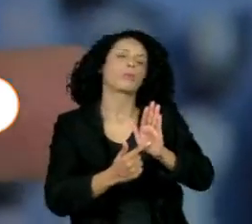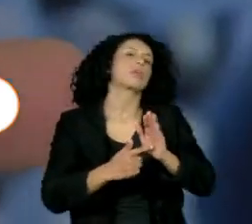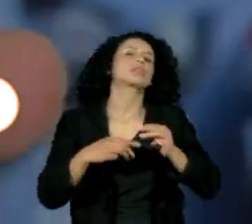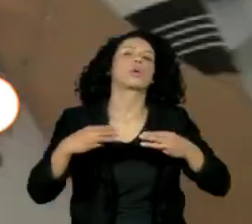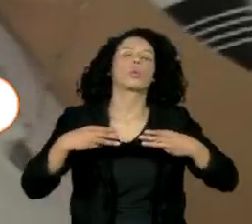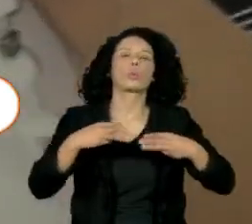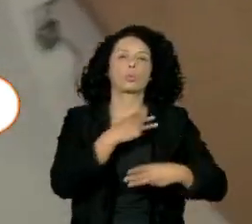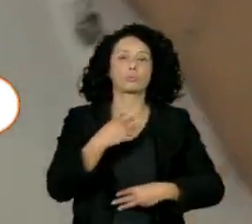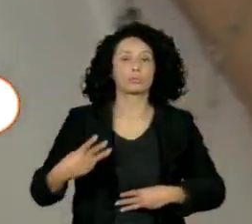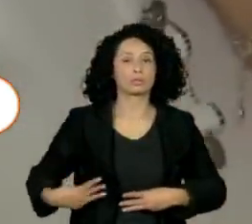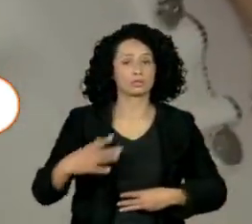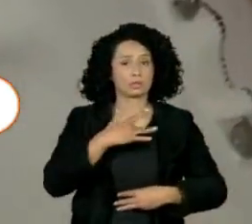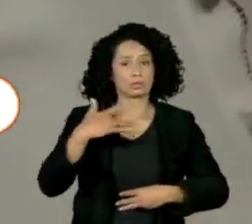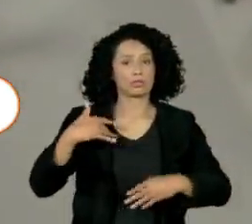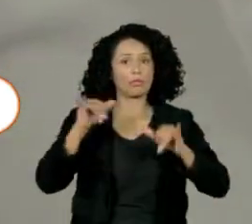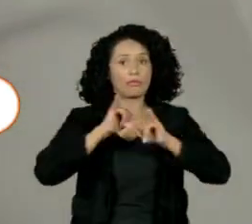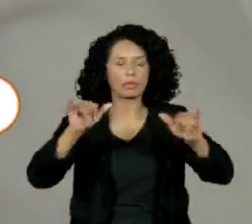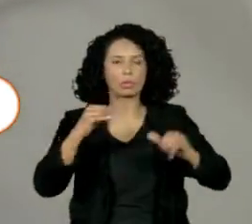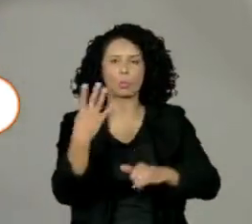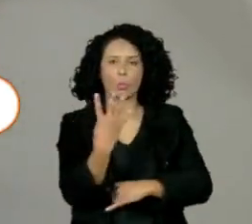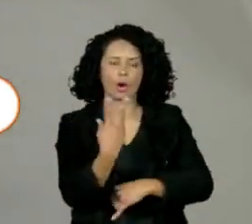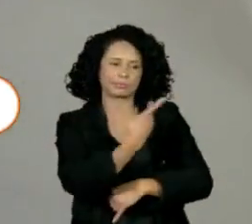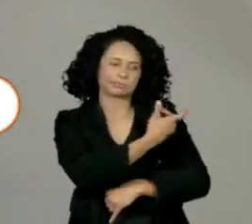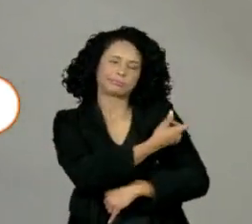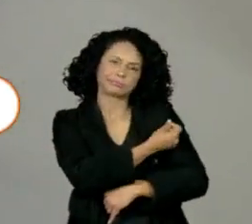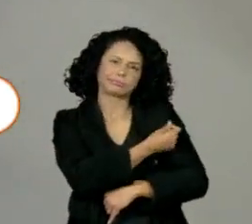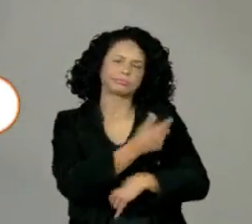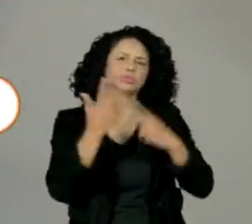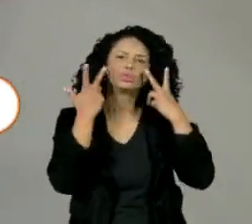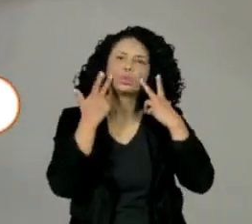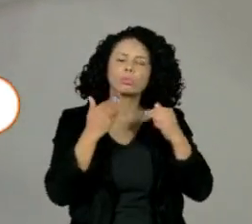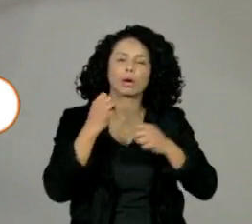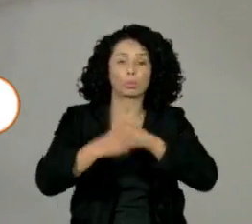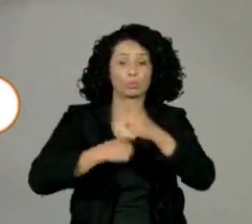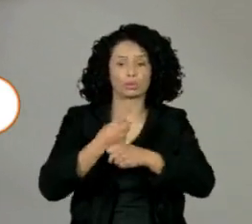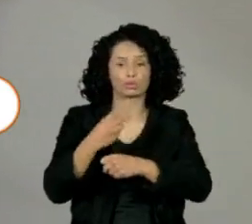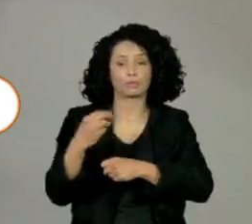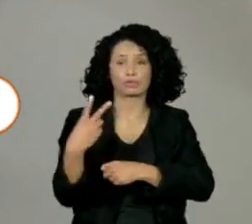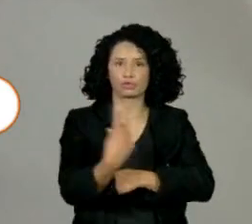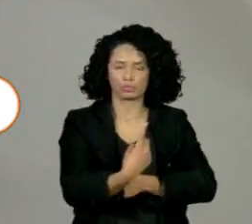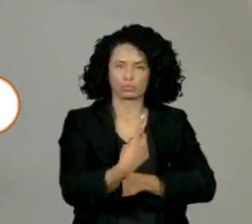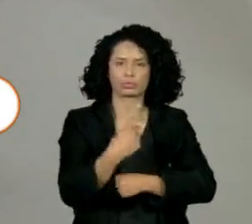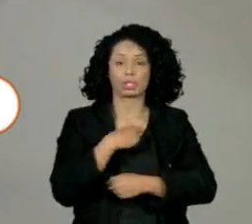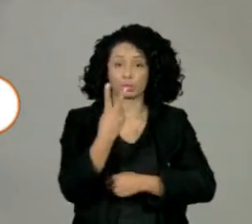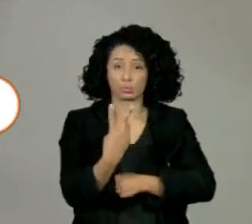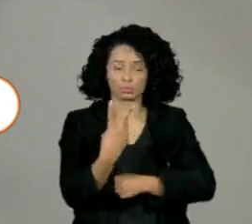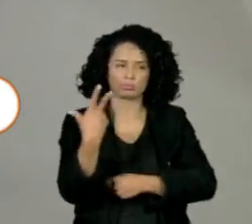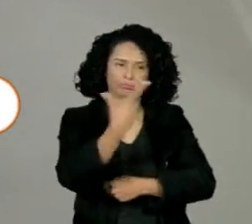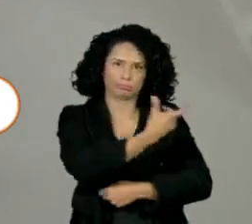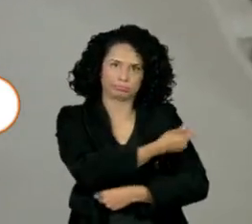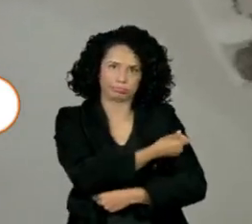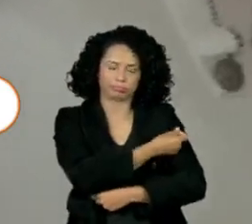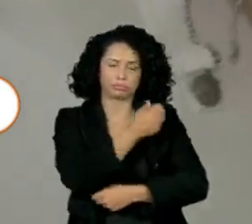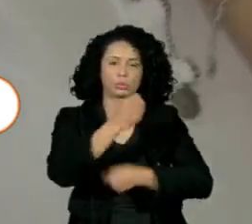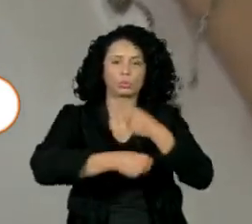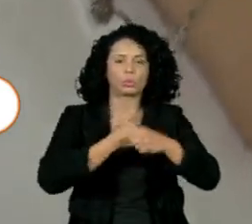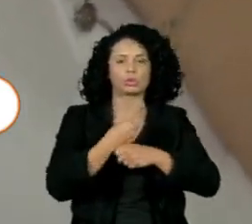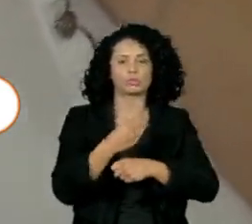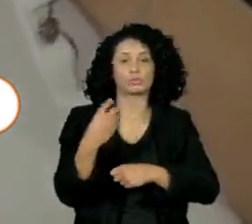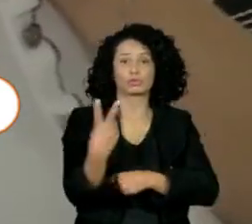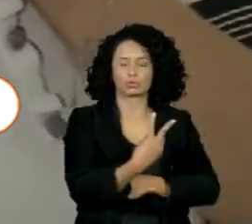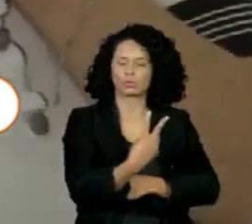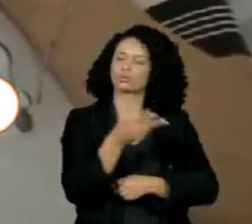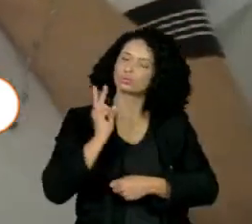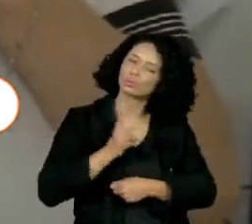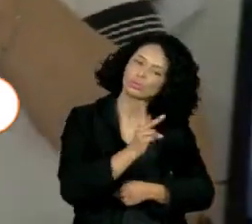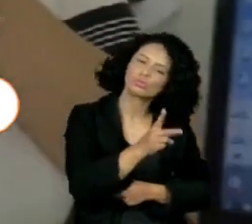aplicação da quarta dose é uma tendência, já que em 2021 o Brasil aplicou 2 doses da vacina e em 2022 deve seguir o